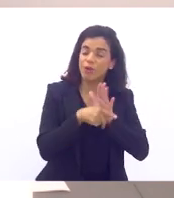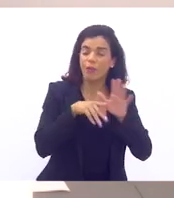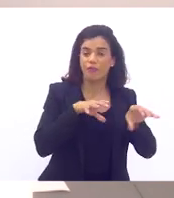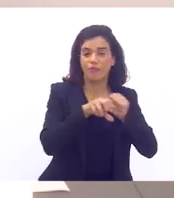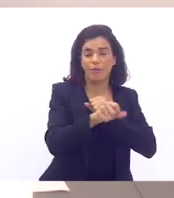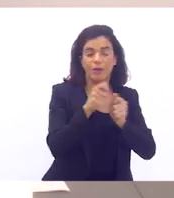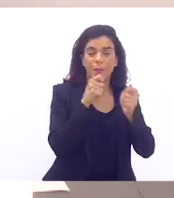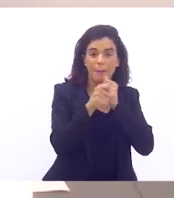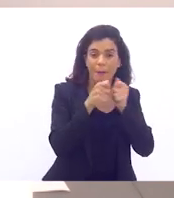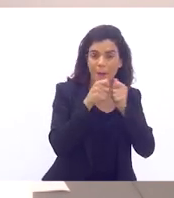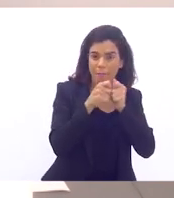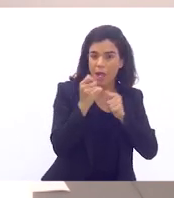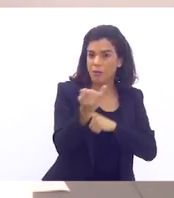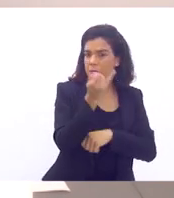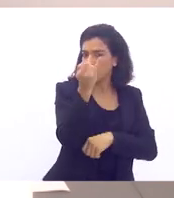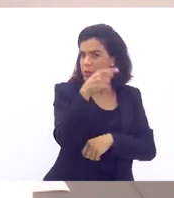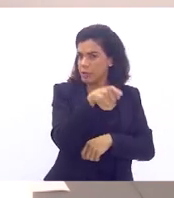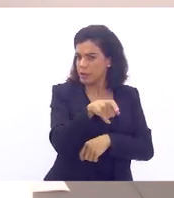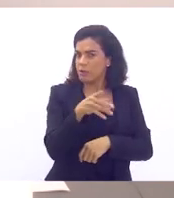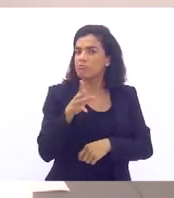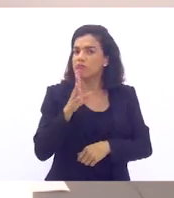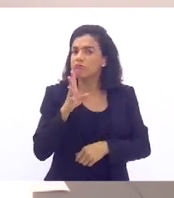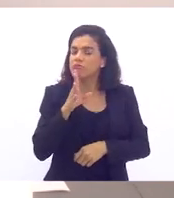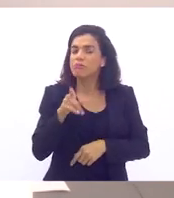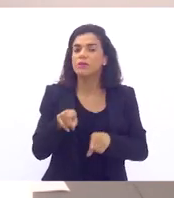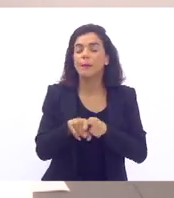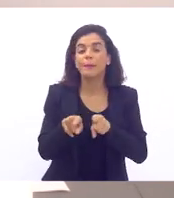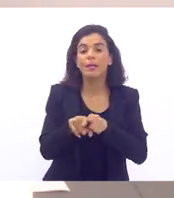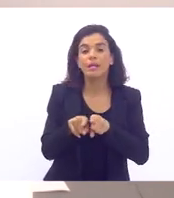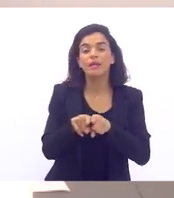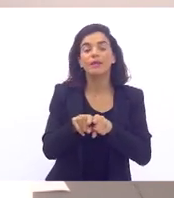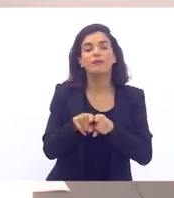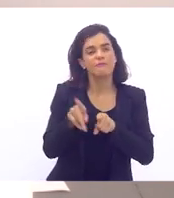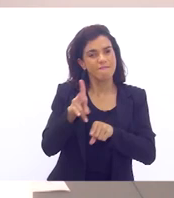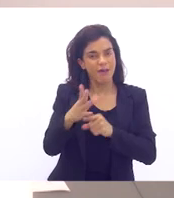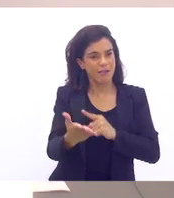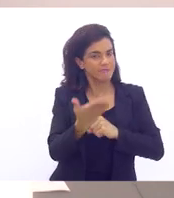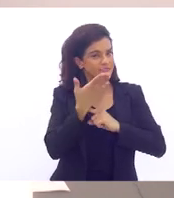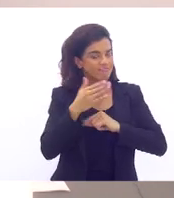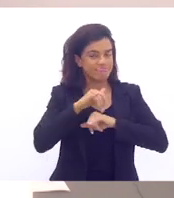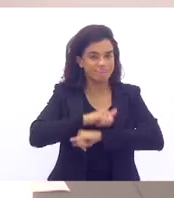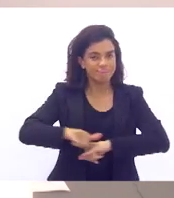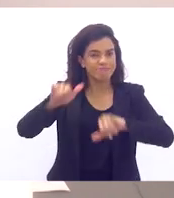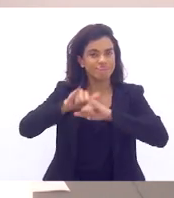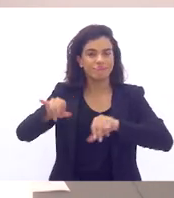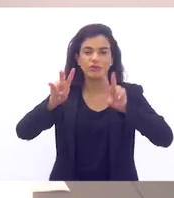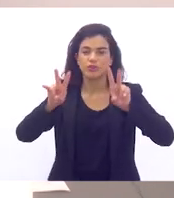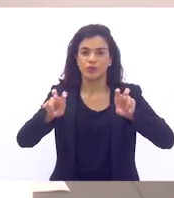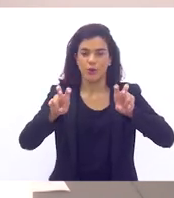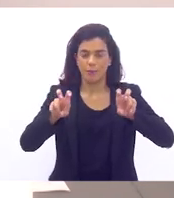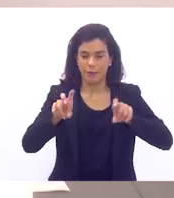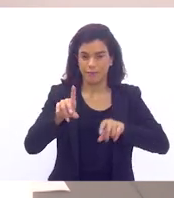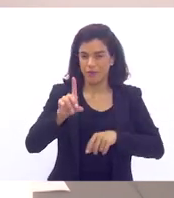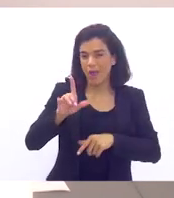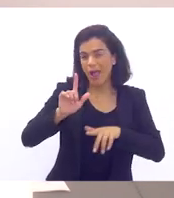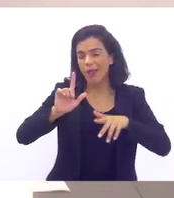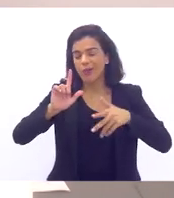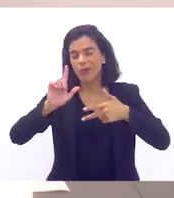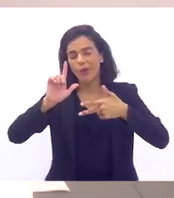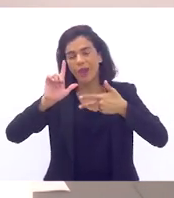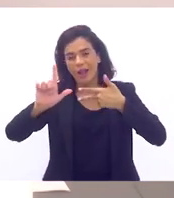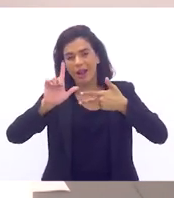consagrada importante e que vai nos ajudar divulgação do que tá acontecendo não só do Legislativo